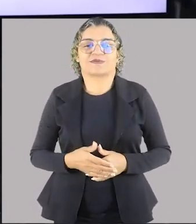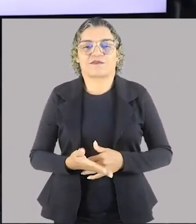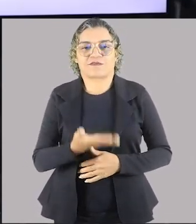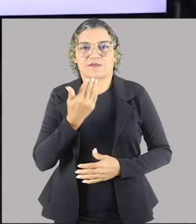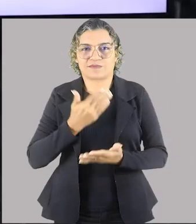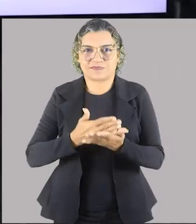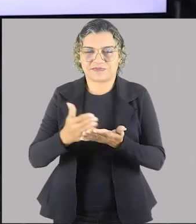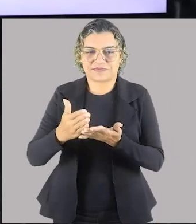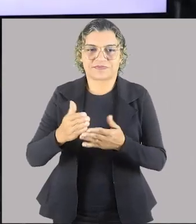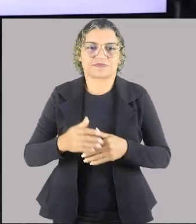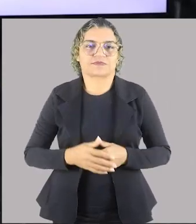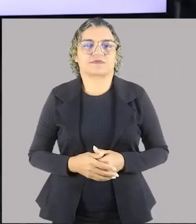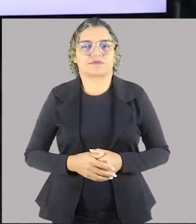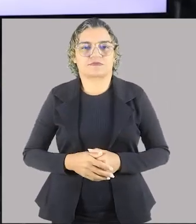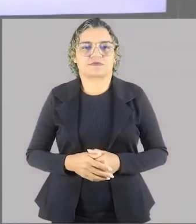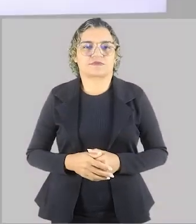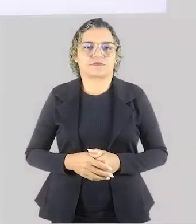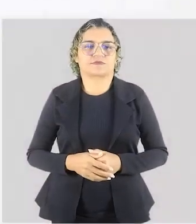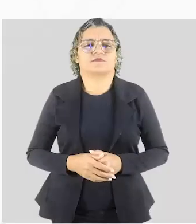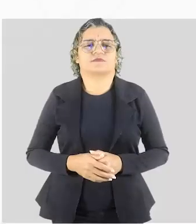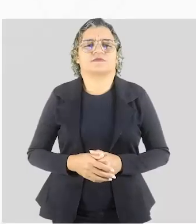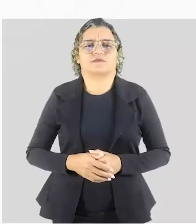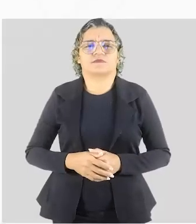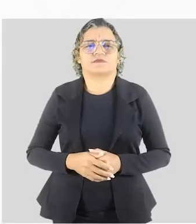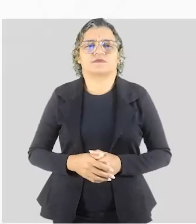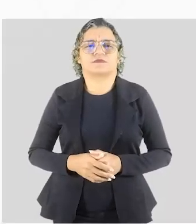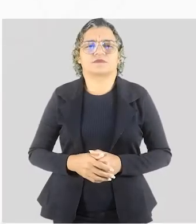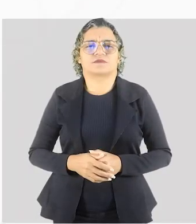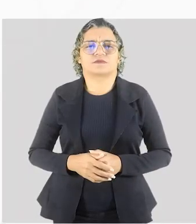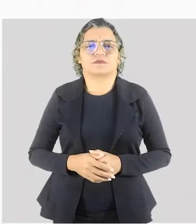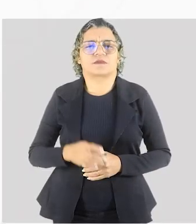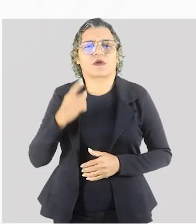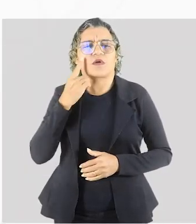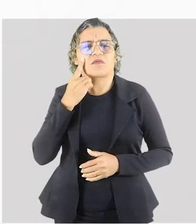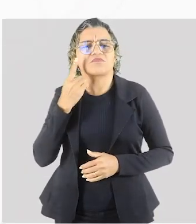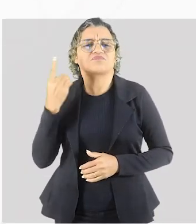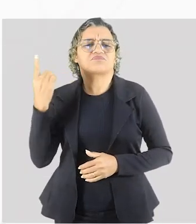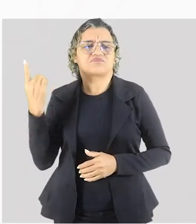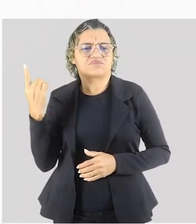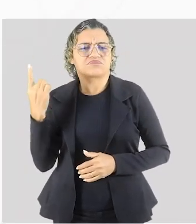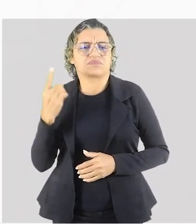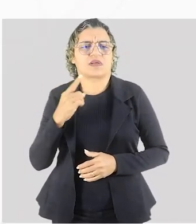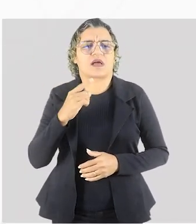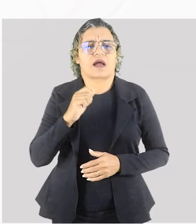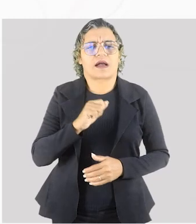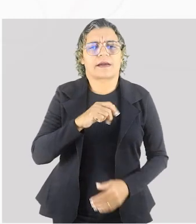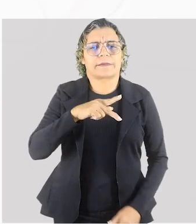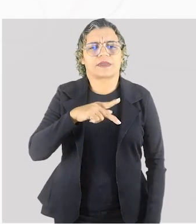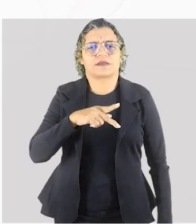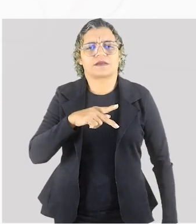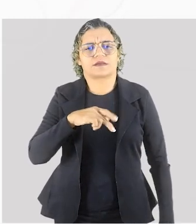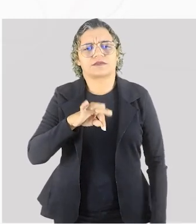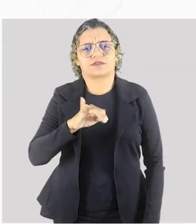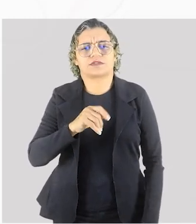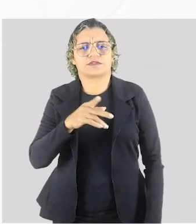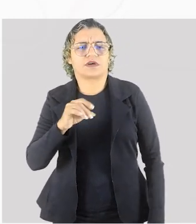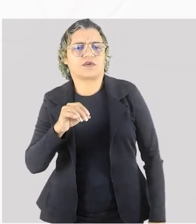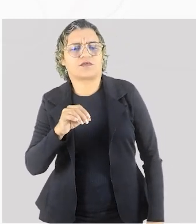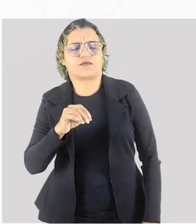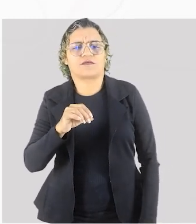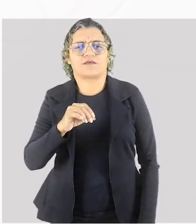aula. O que é a aptidão física, professor? A aptidão física diz respeito